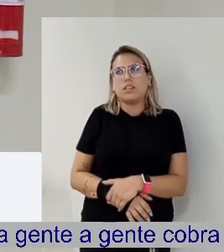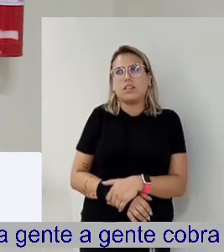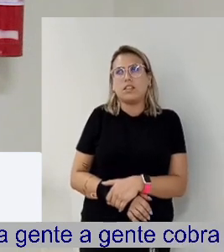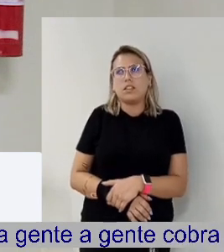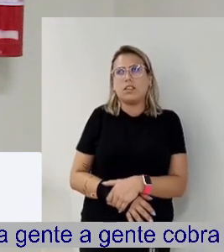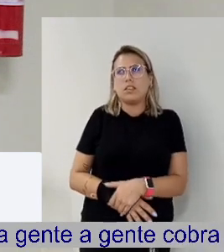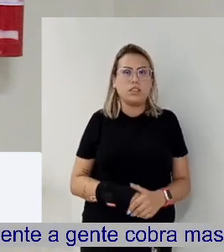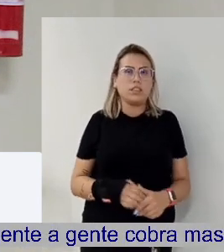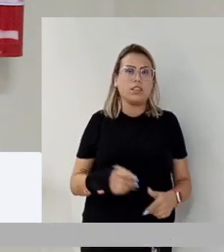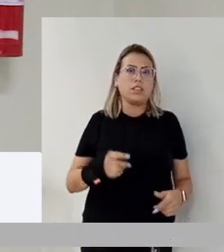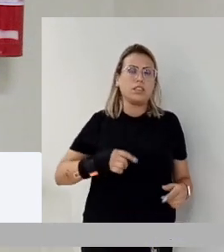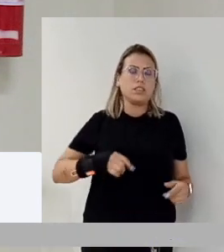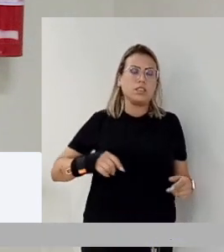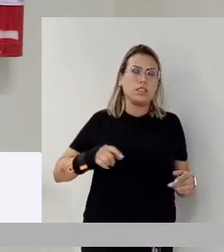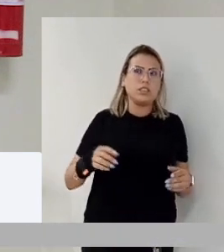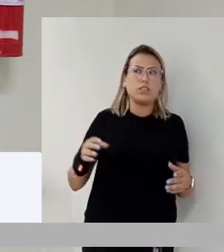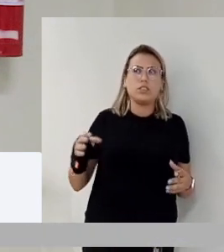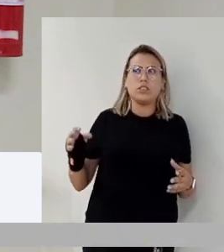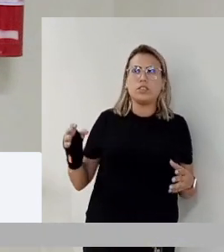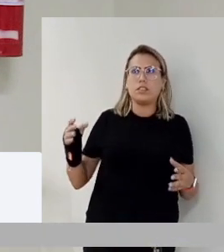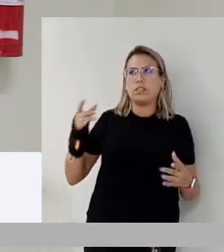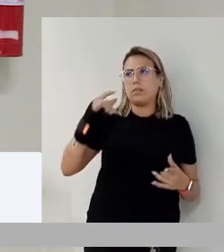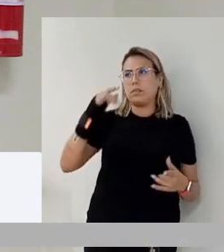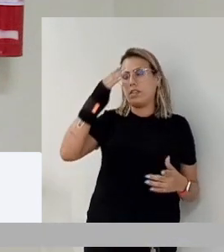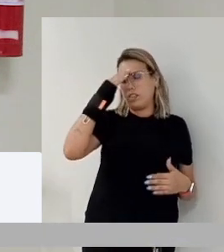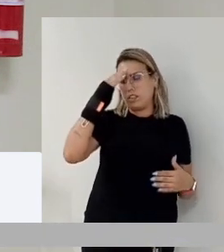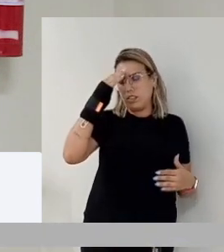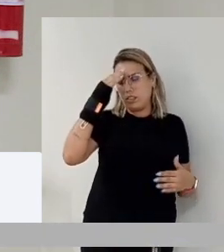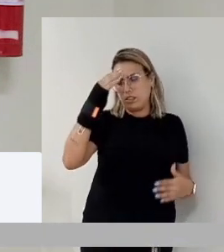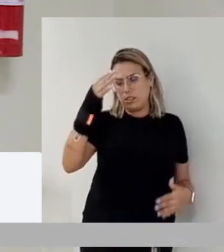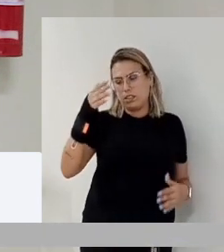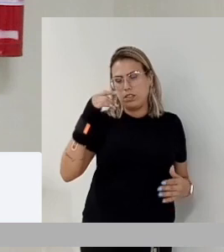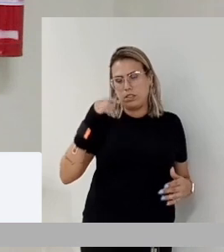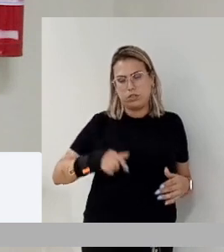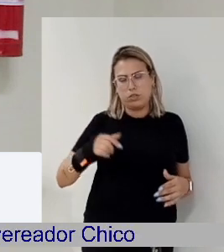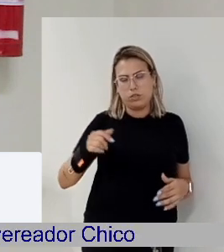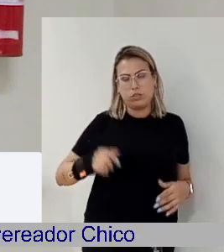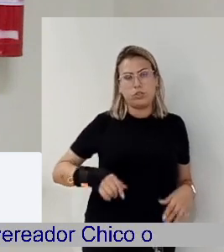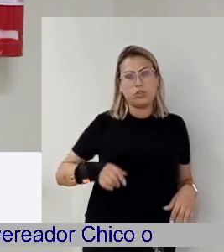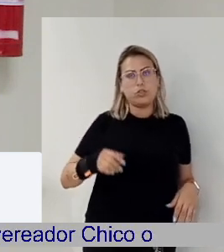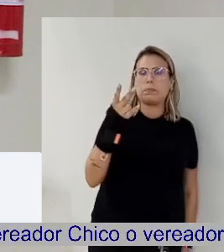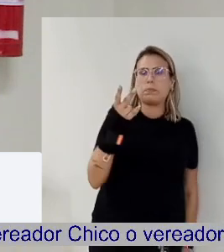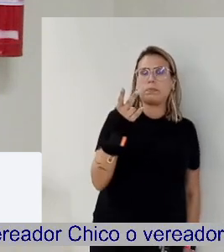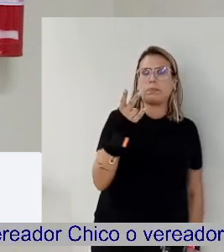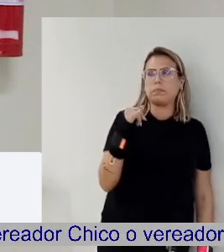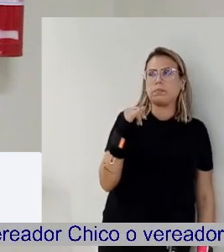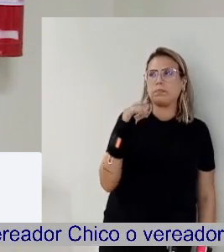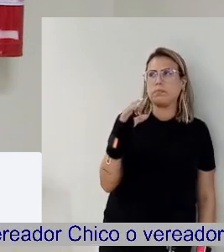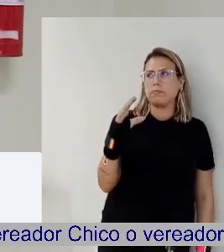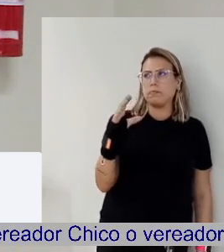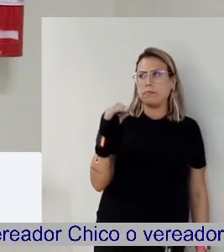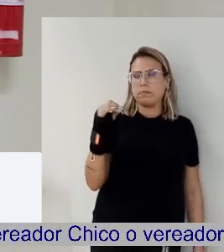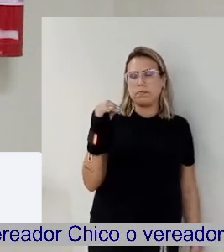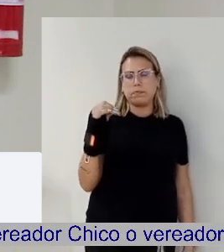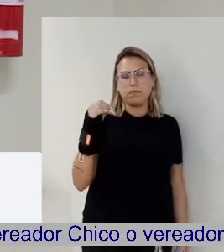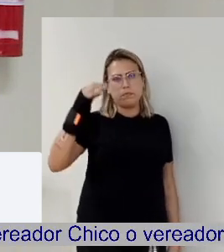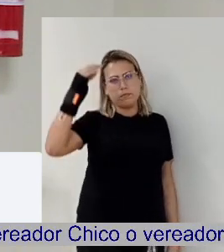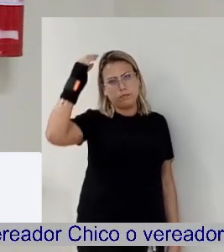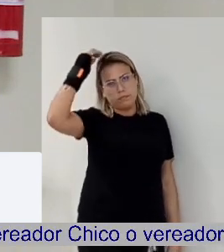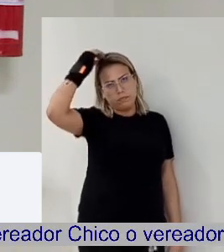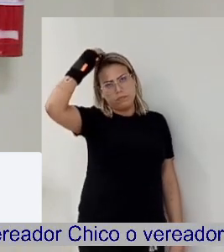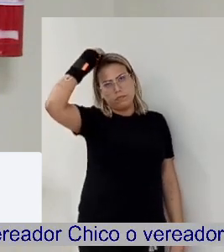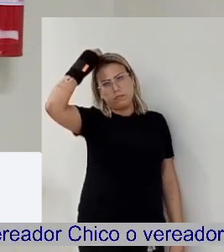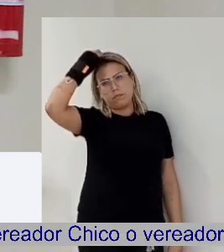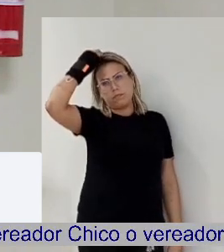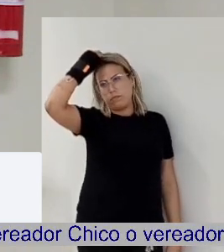mas também agradece hoje foi citado pelo vereador Chico o vereador irmão